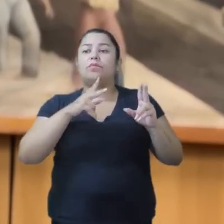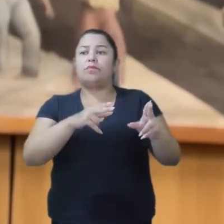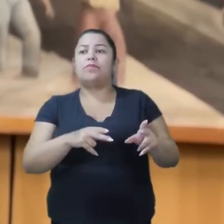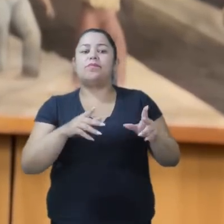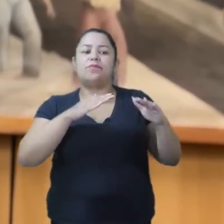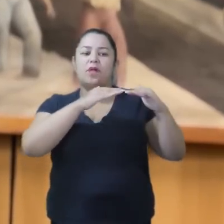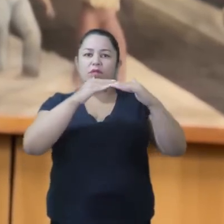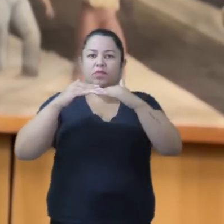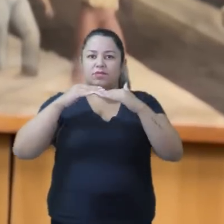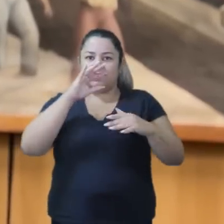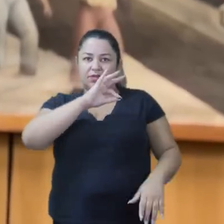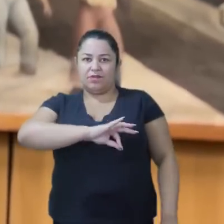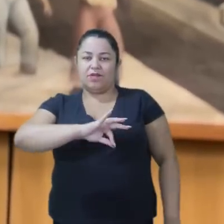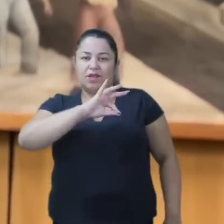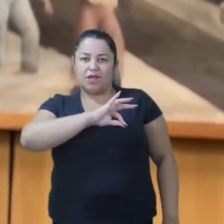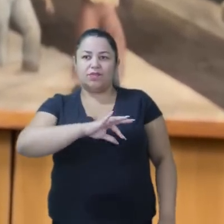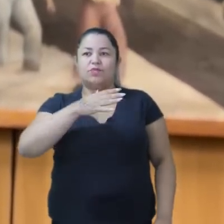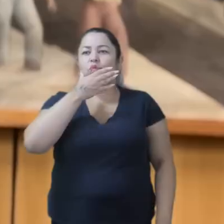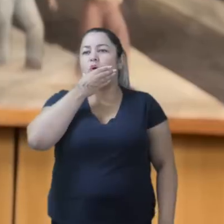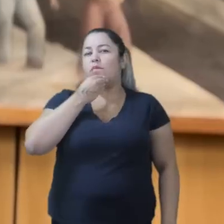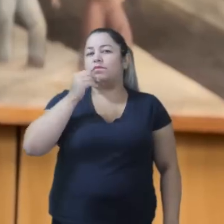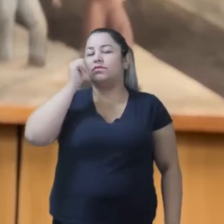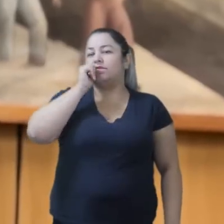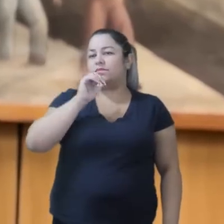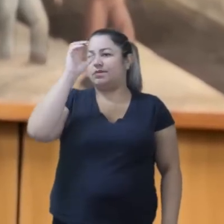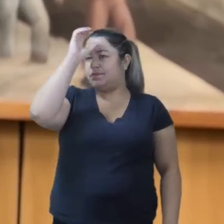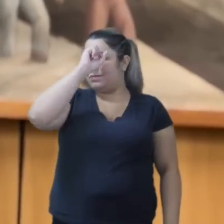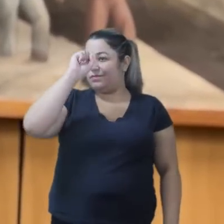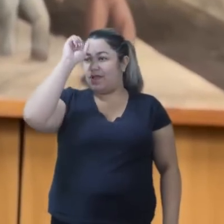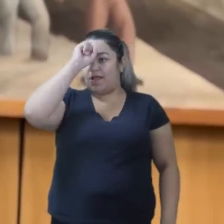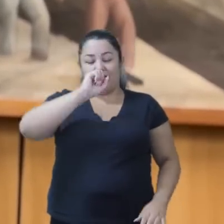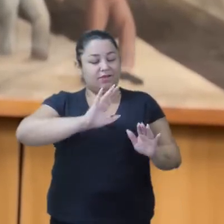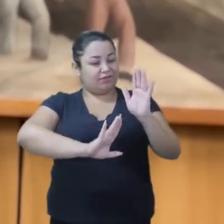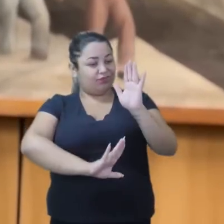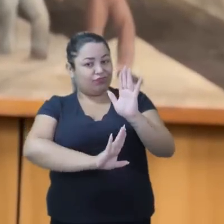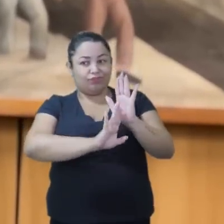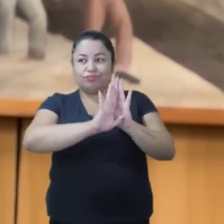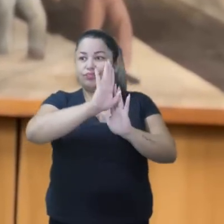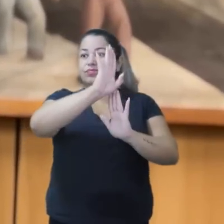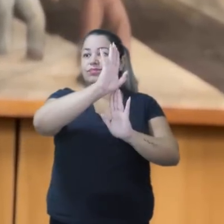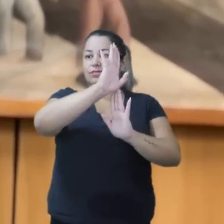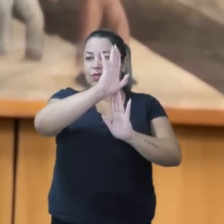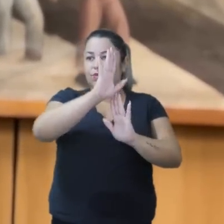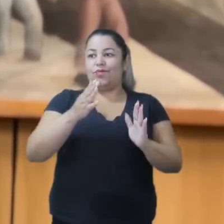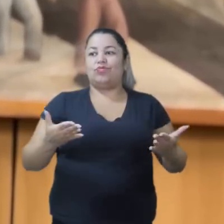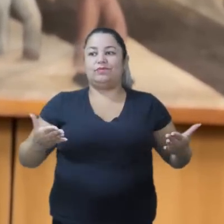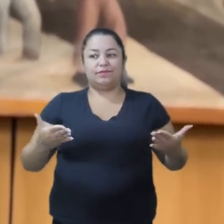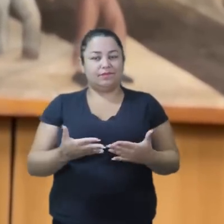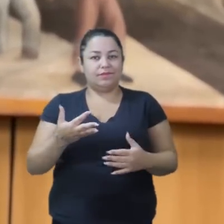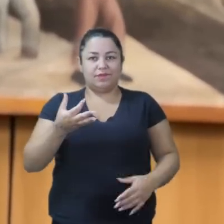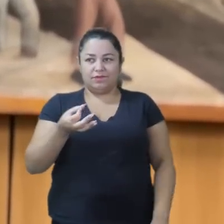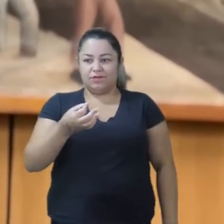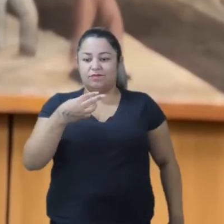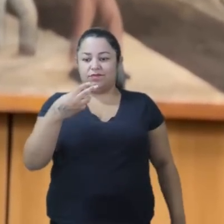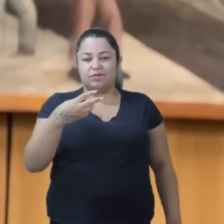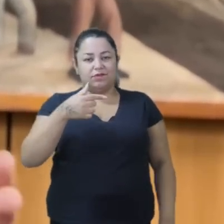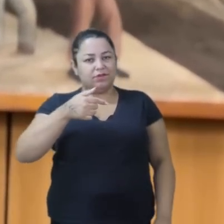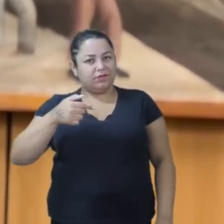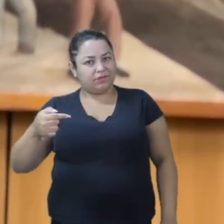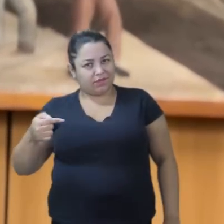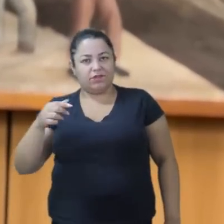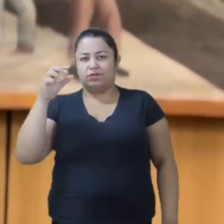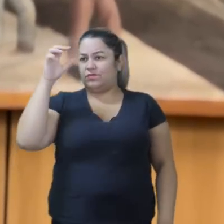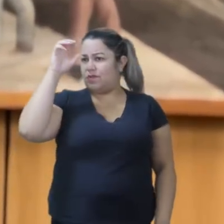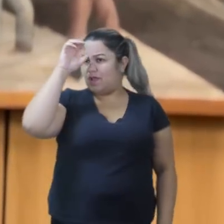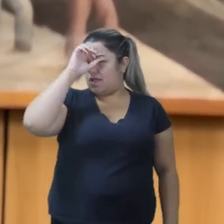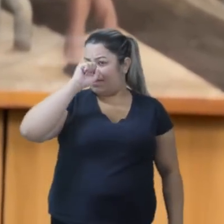entre homens e mulheres, o programa Aprendiz, que vem crescendo, hoje temos 637 mil